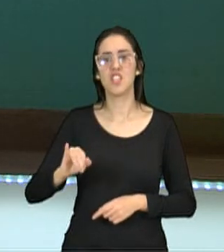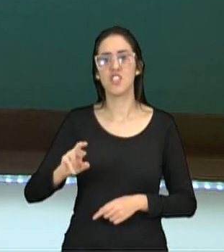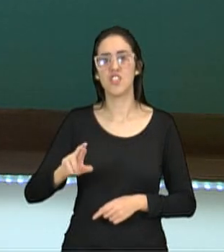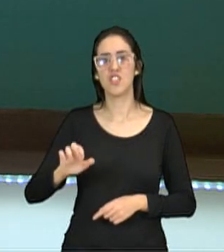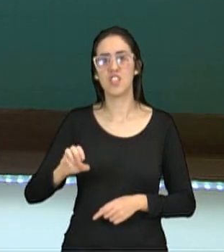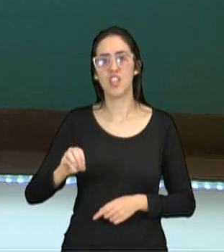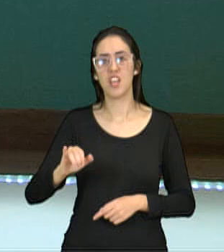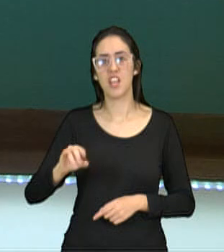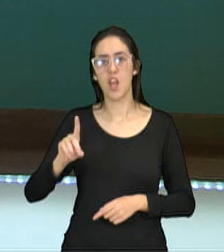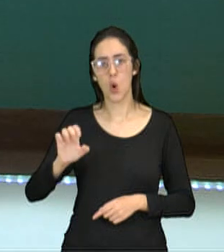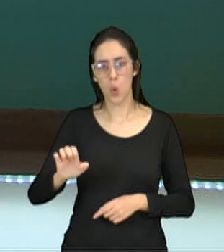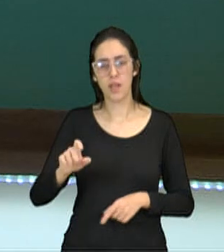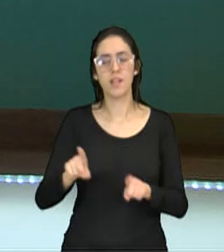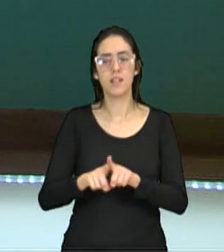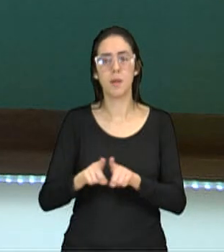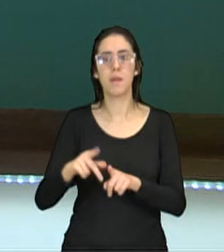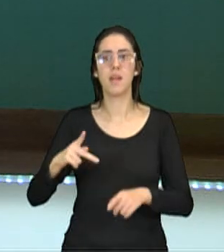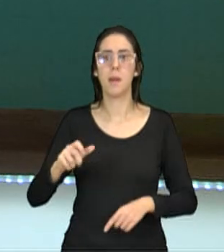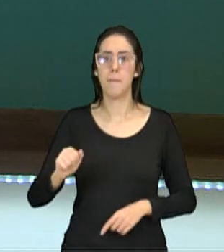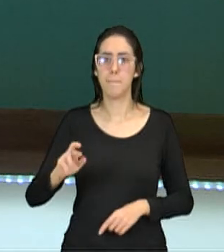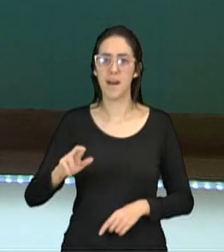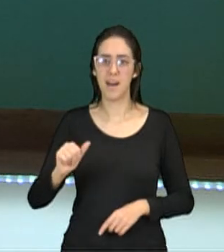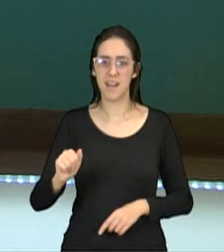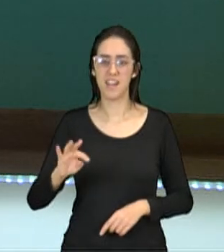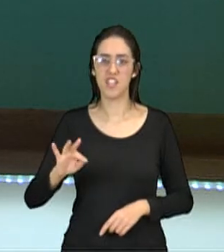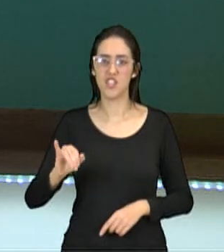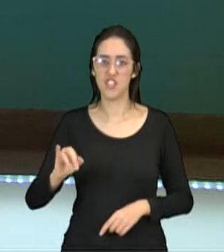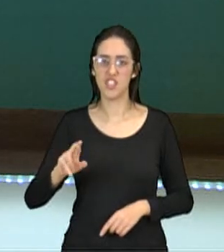também as paratireoides. Nós temos o